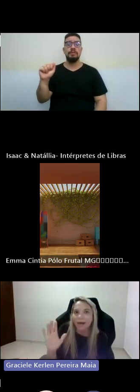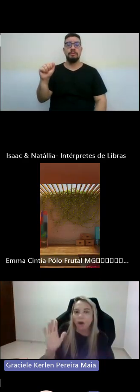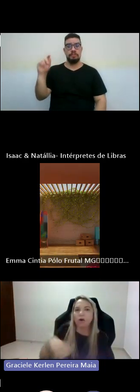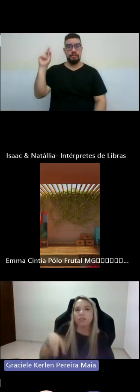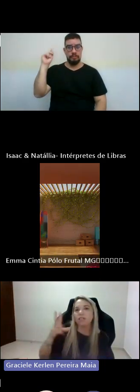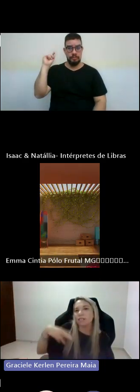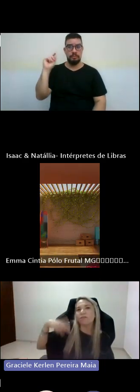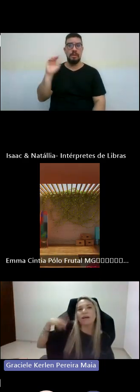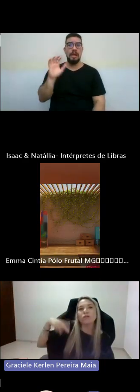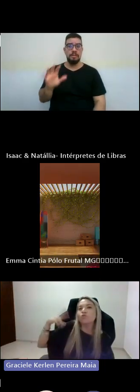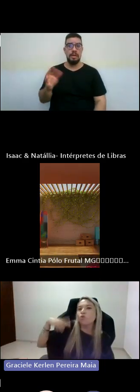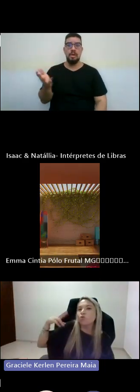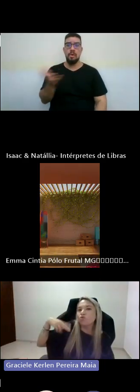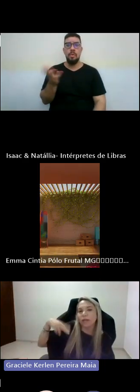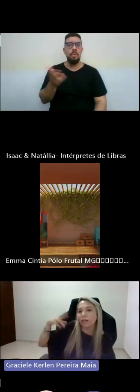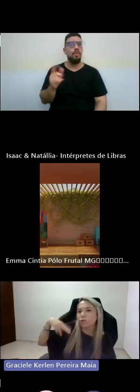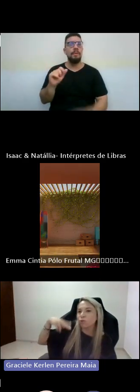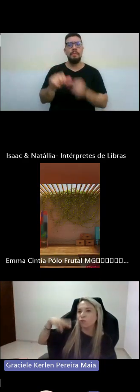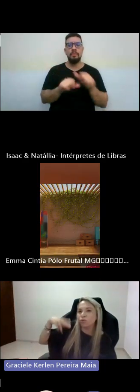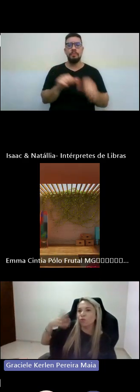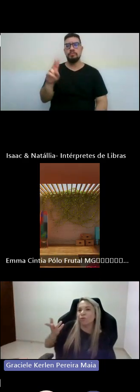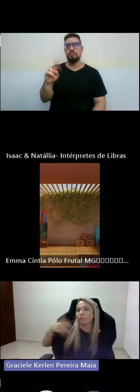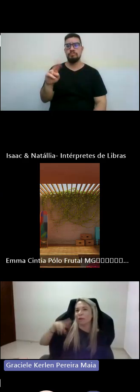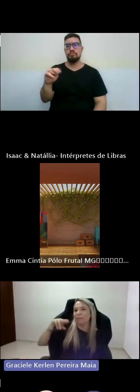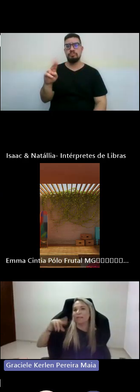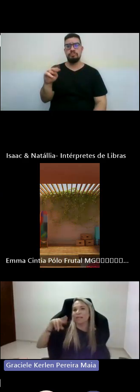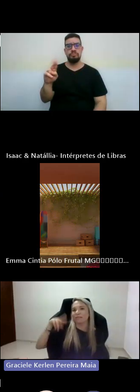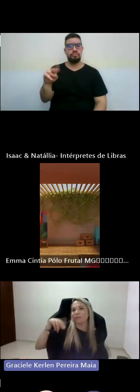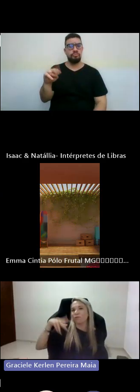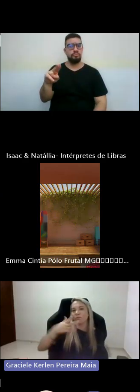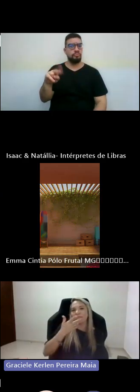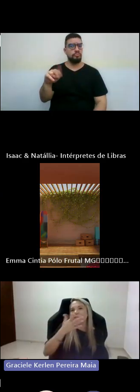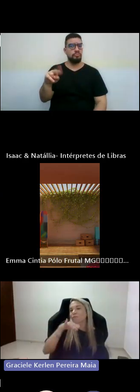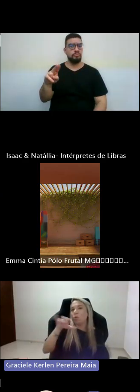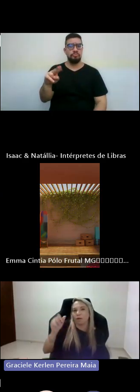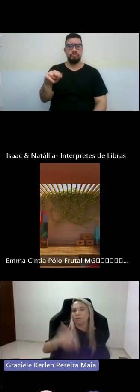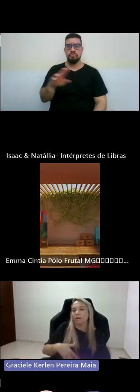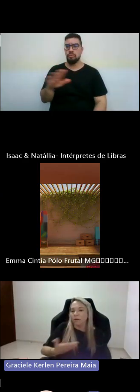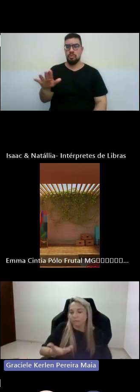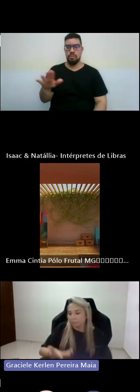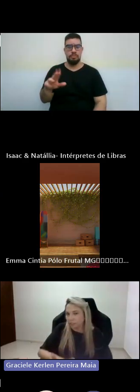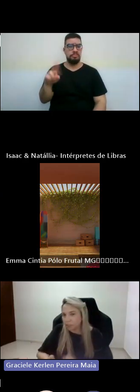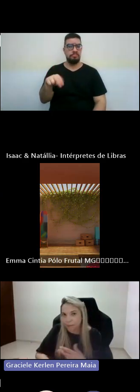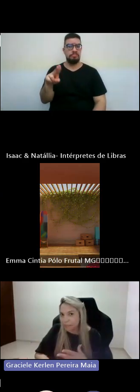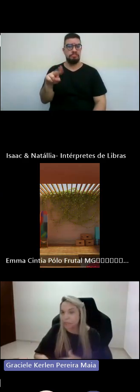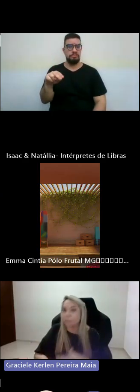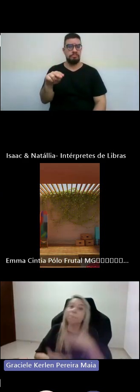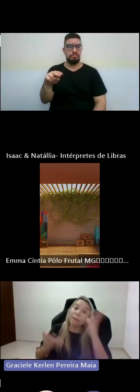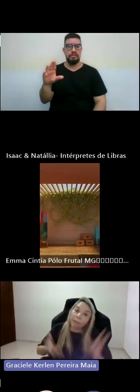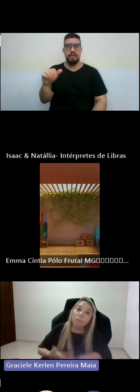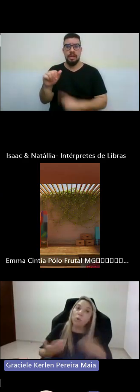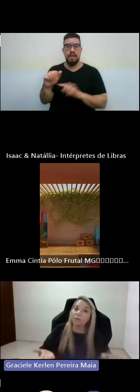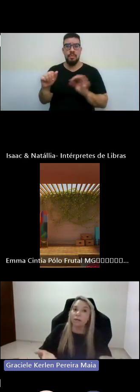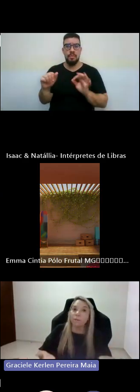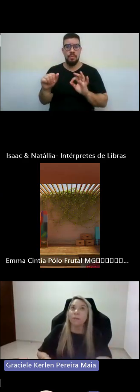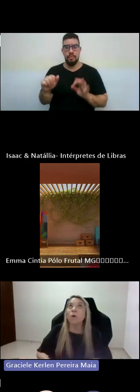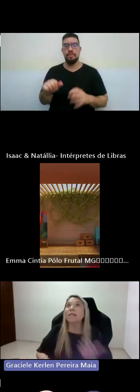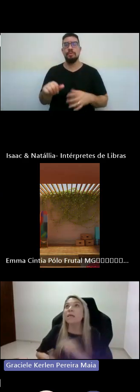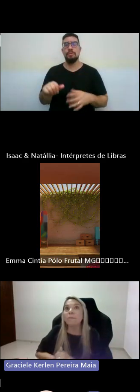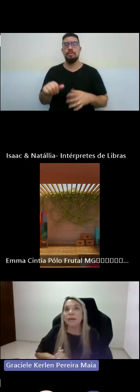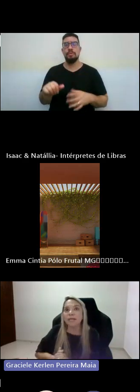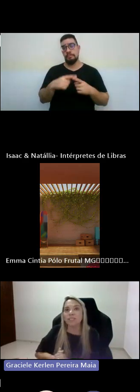N-U-N-C-A. Hoje você só faz num, né? Num. De repente você faz nunca, não é nunca. A gente aprende assim, mas porque